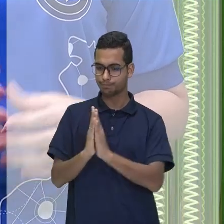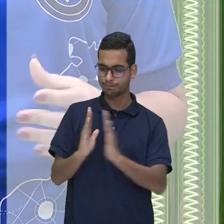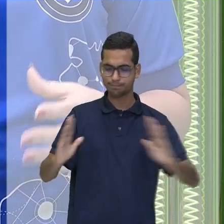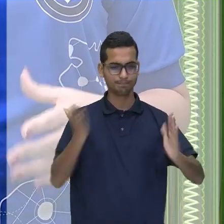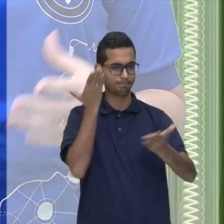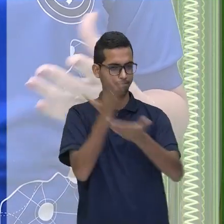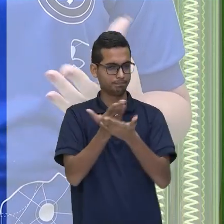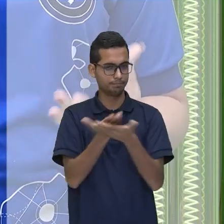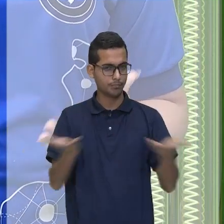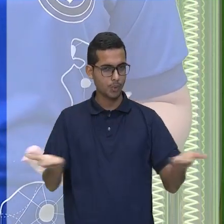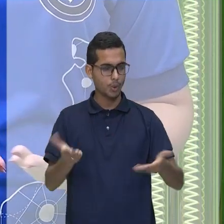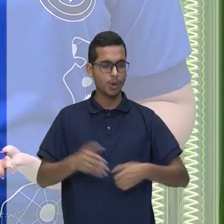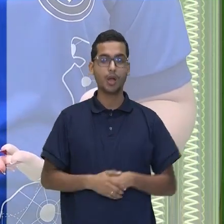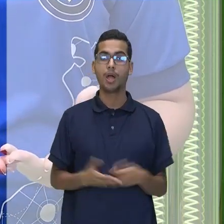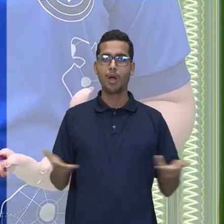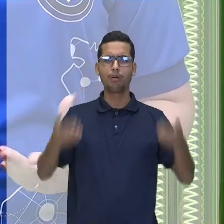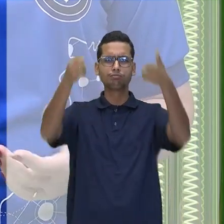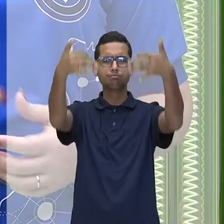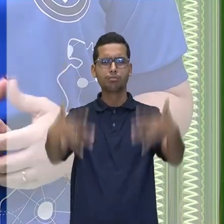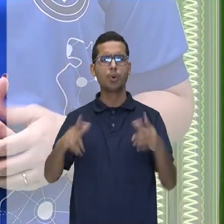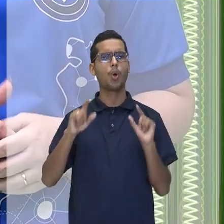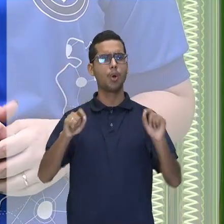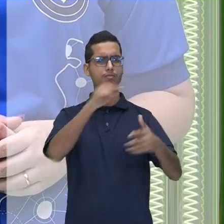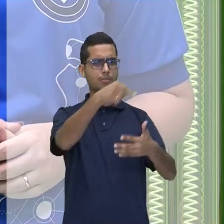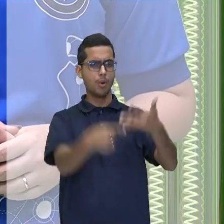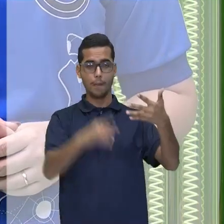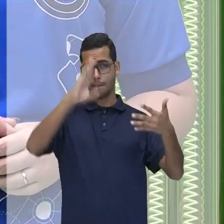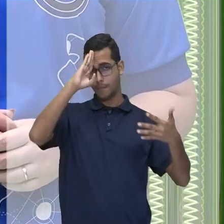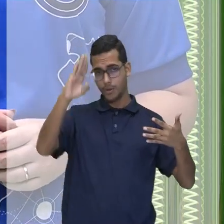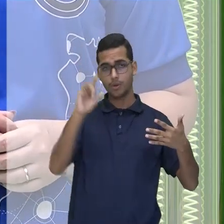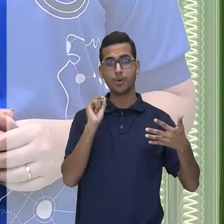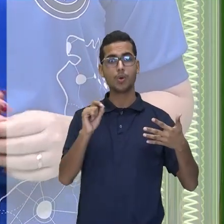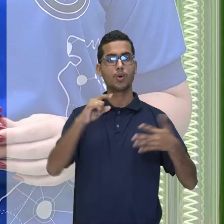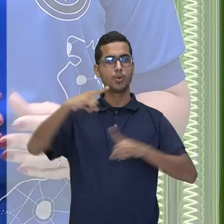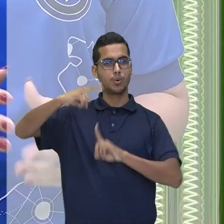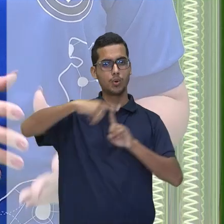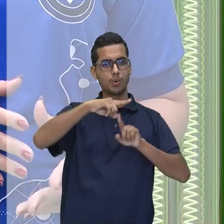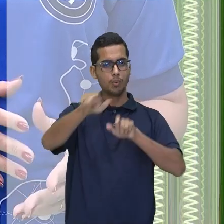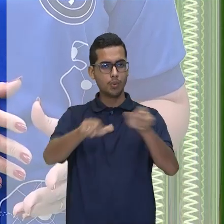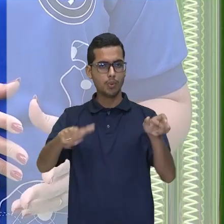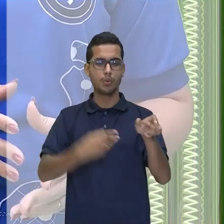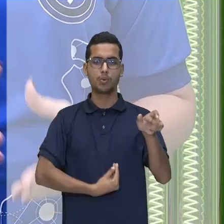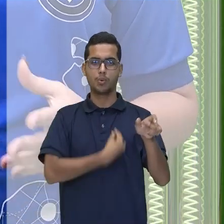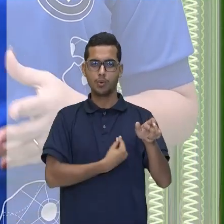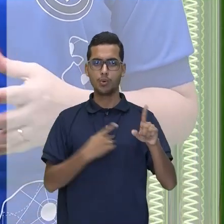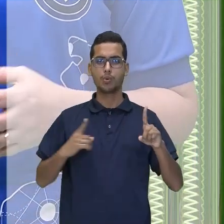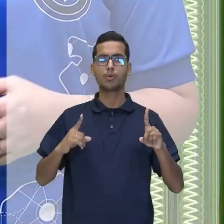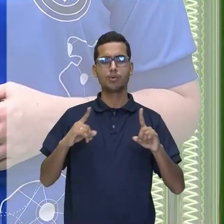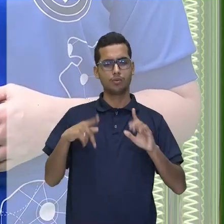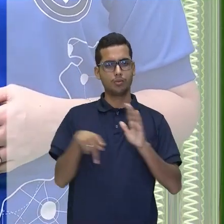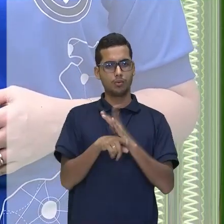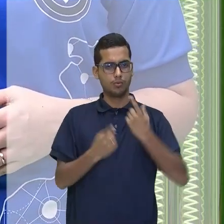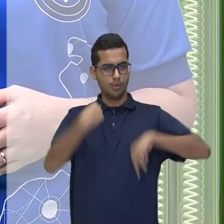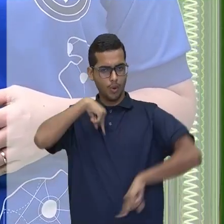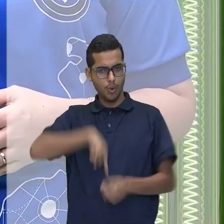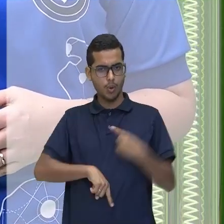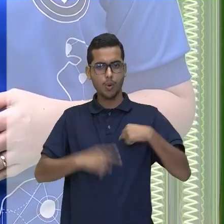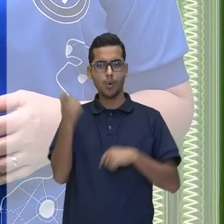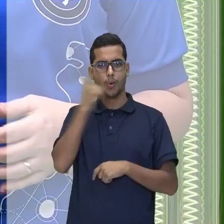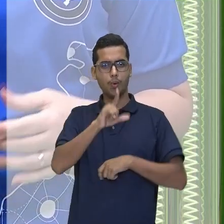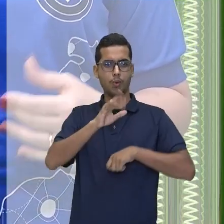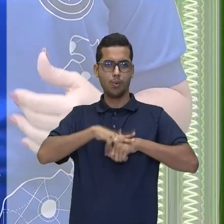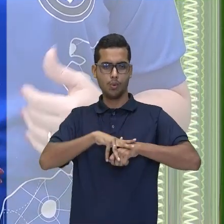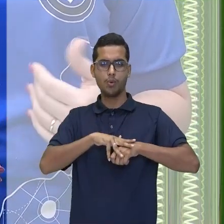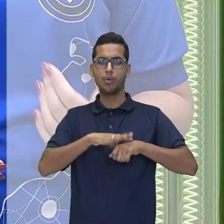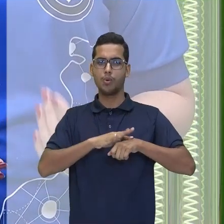quais são os principais vetores. Observe aí. Os vetores são organismos que podem transmitir doenças